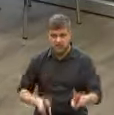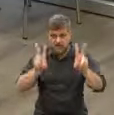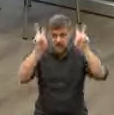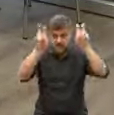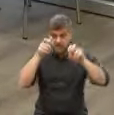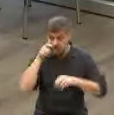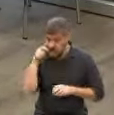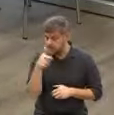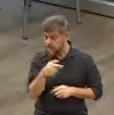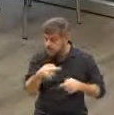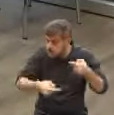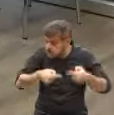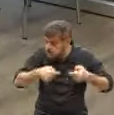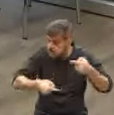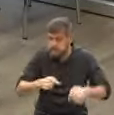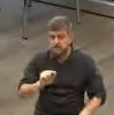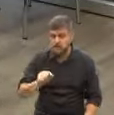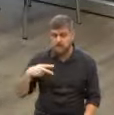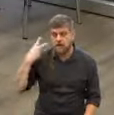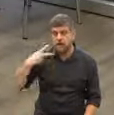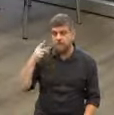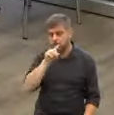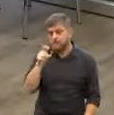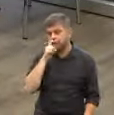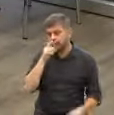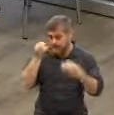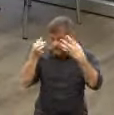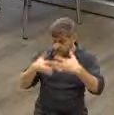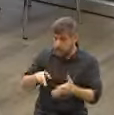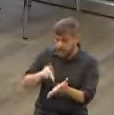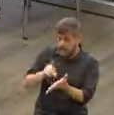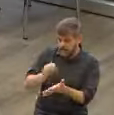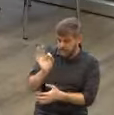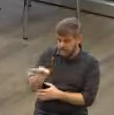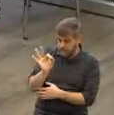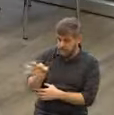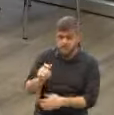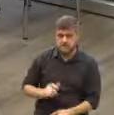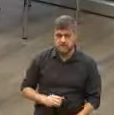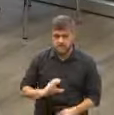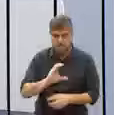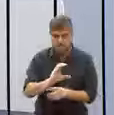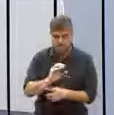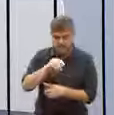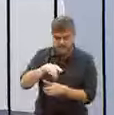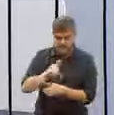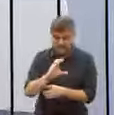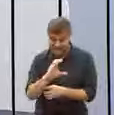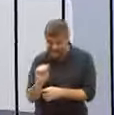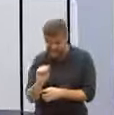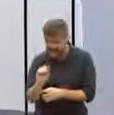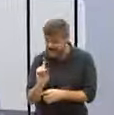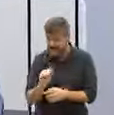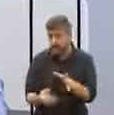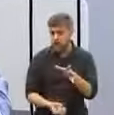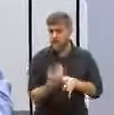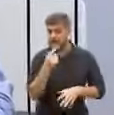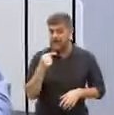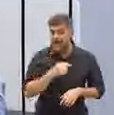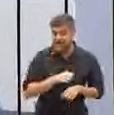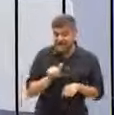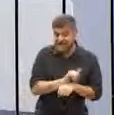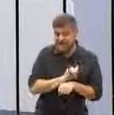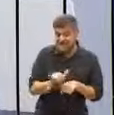gente discutir, porque o que o vereador falou realmente é fundamental. O CMDCA ele não cria, ele cria instrumentos para que